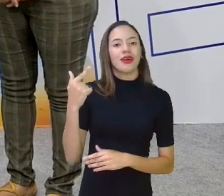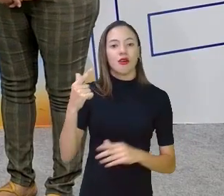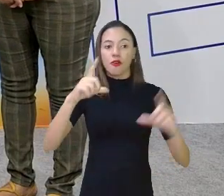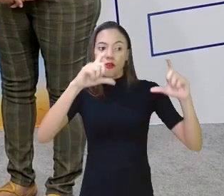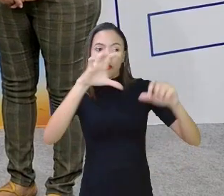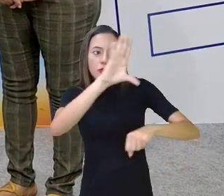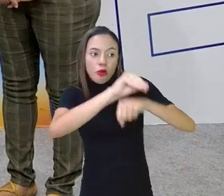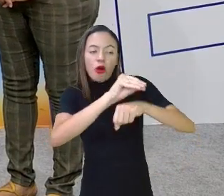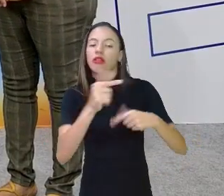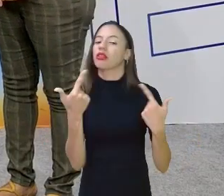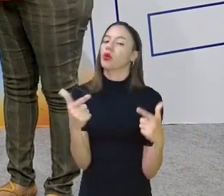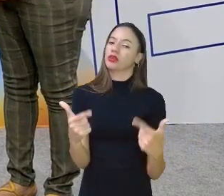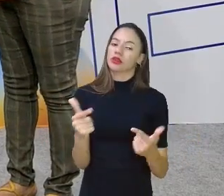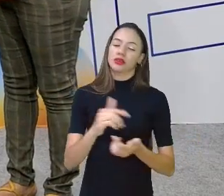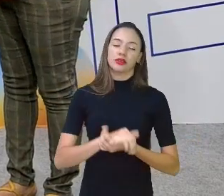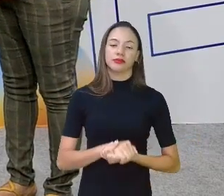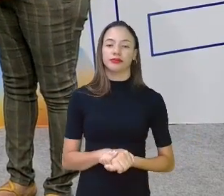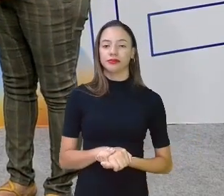foto.